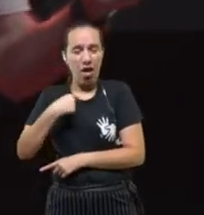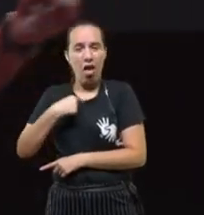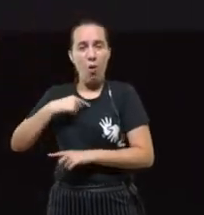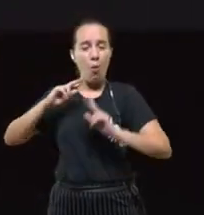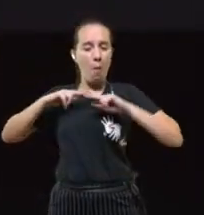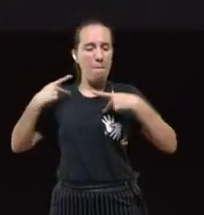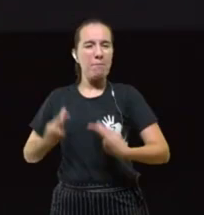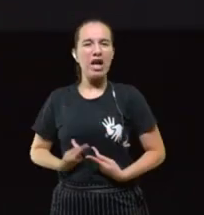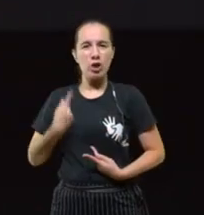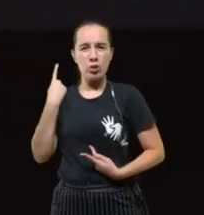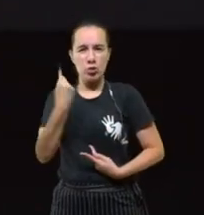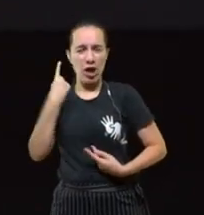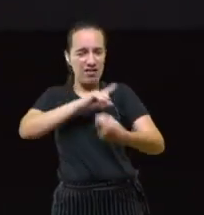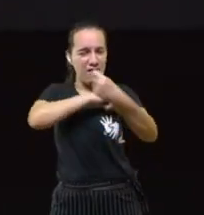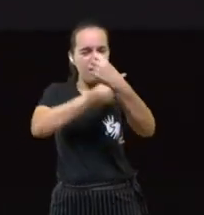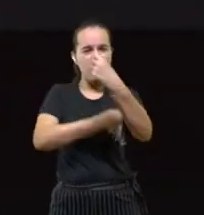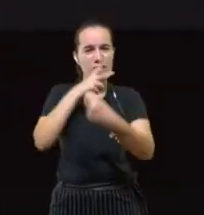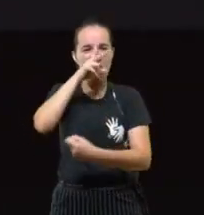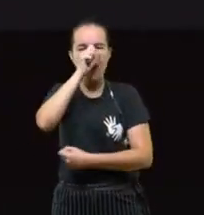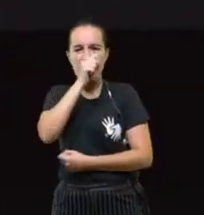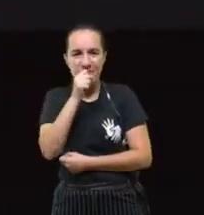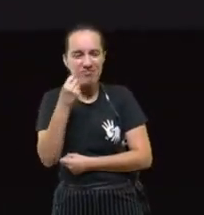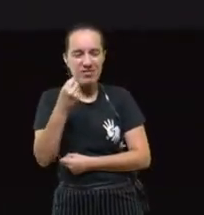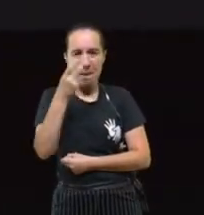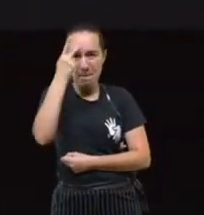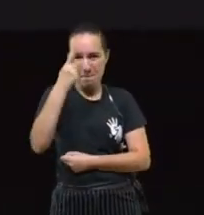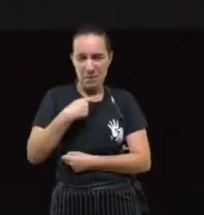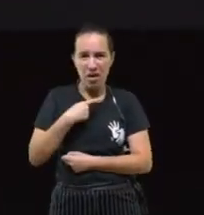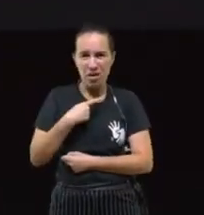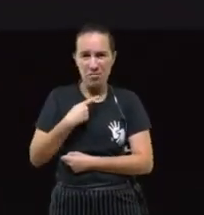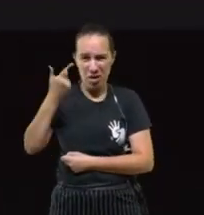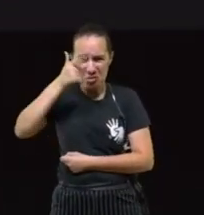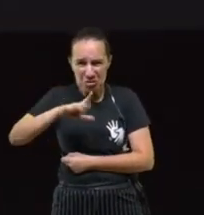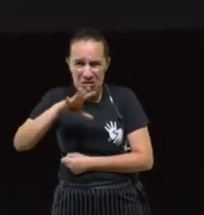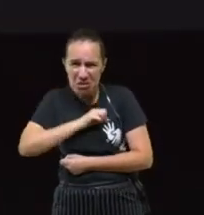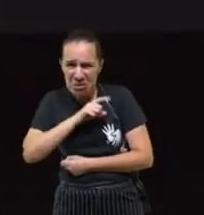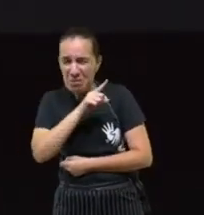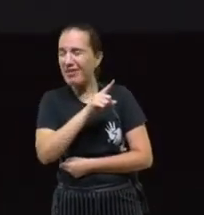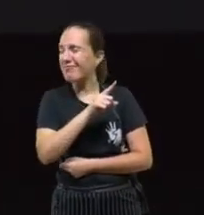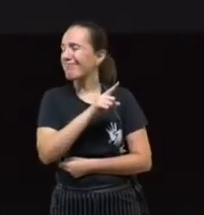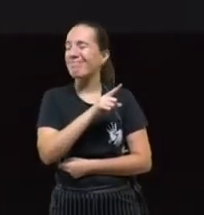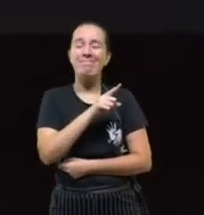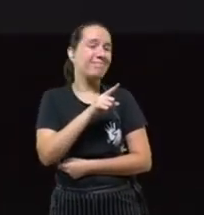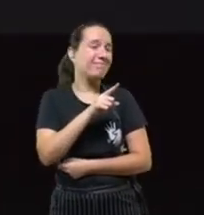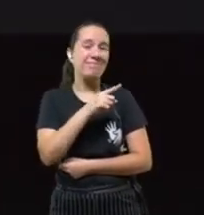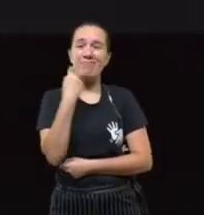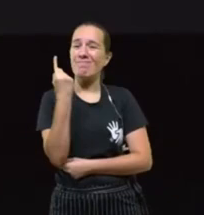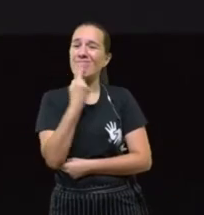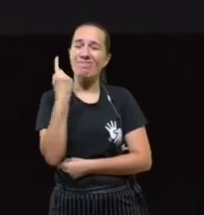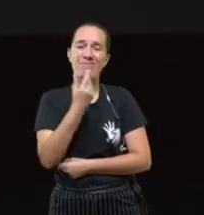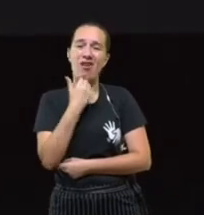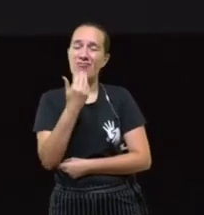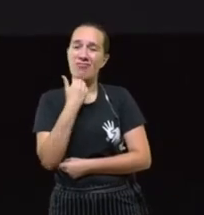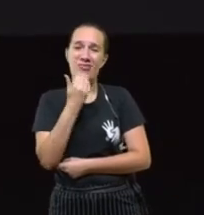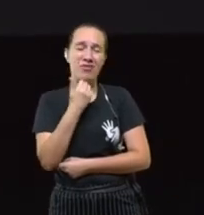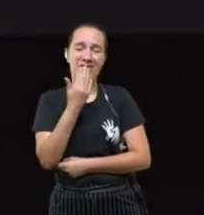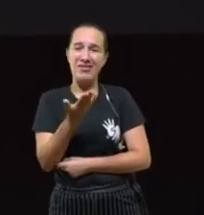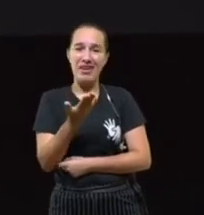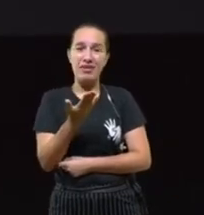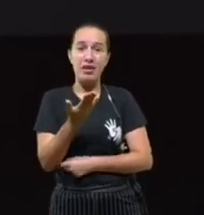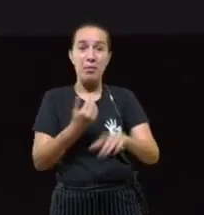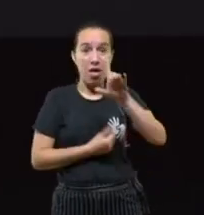à medida que nós temos uma revelação disso, até os juízos